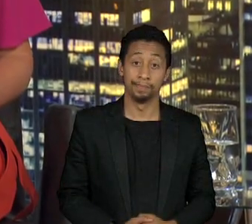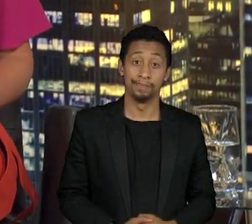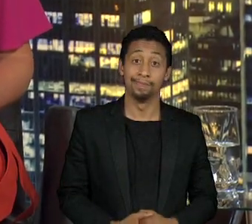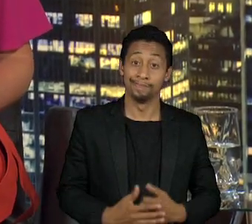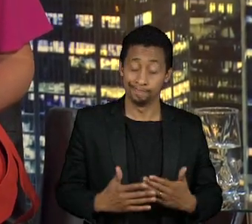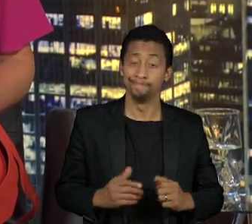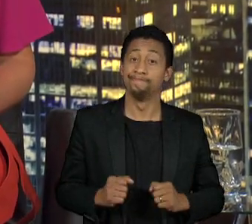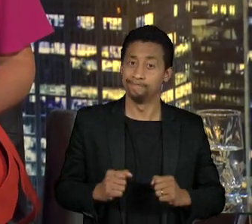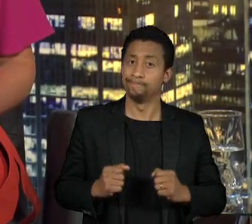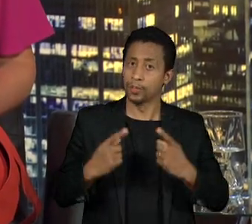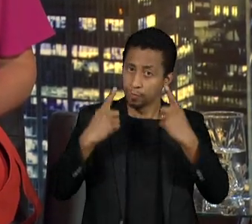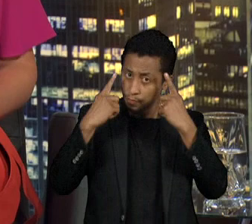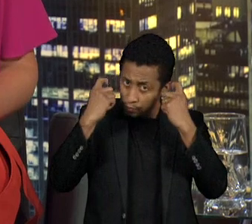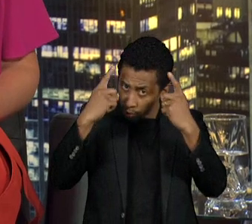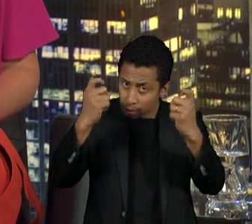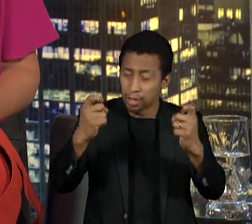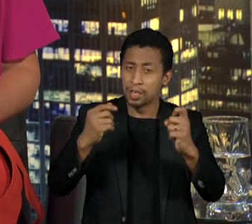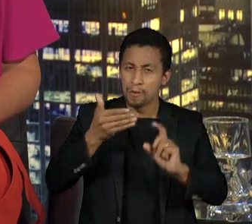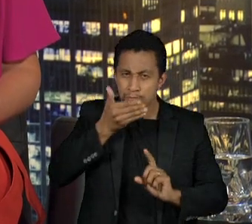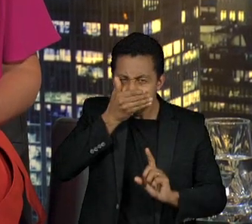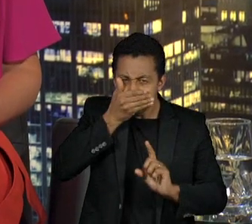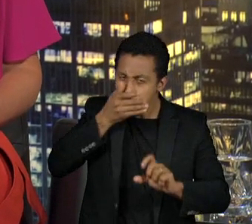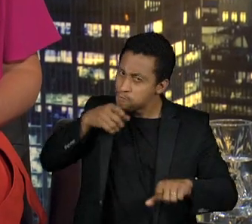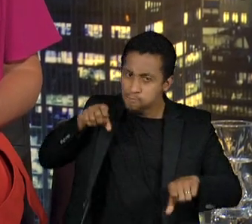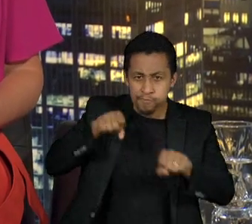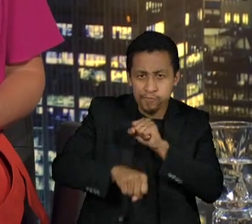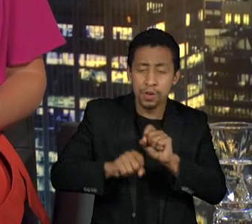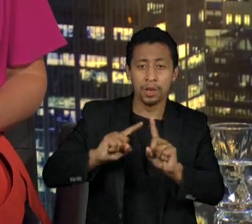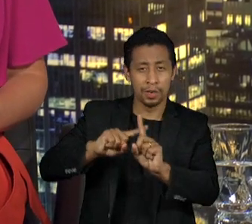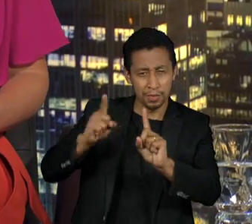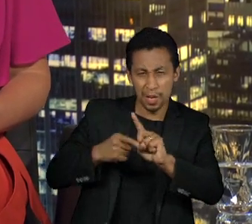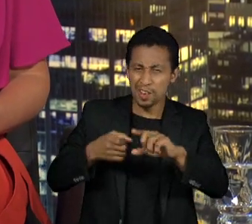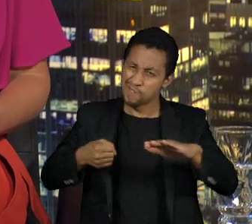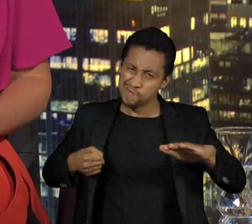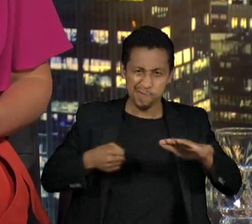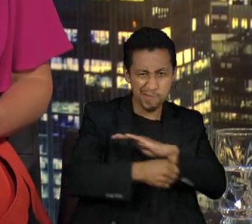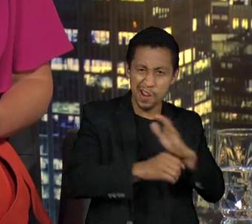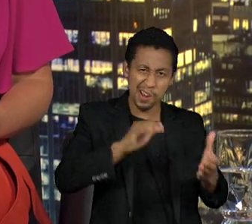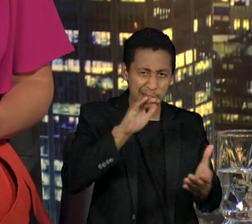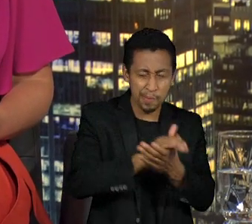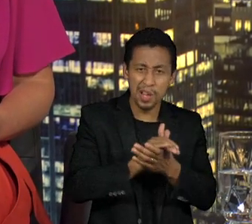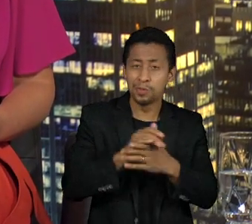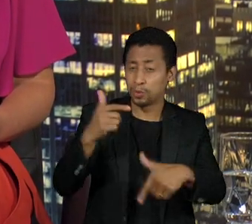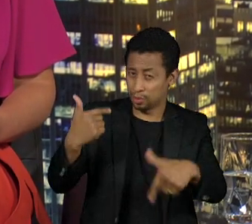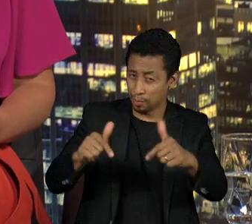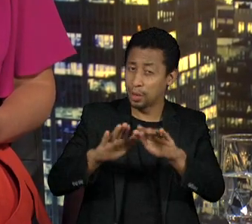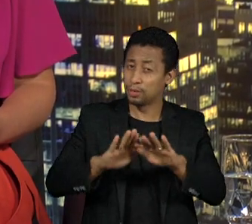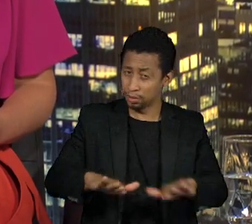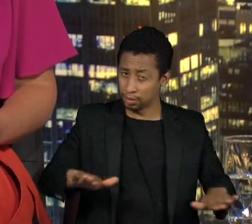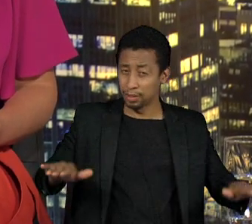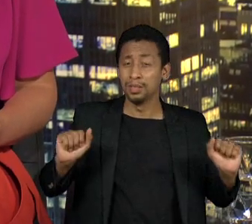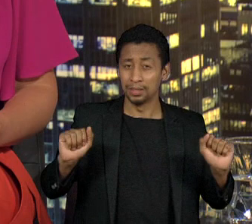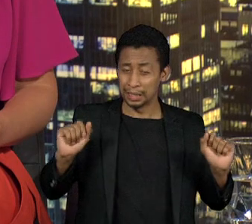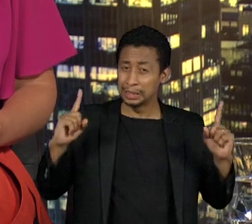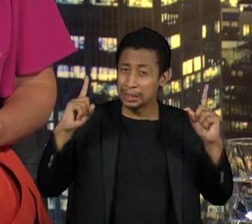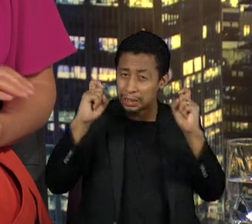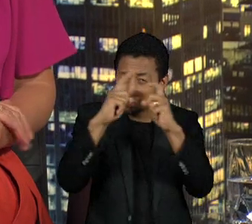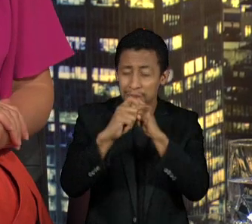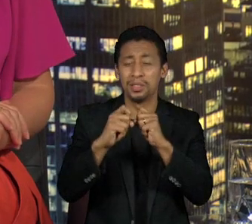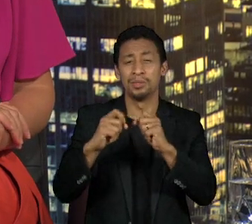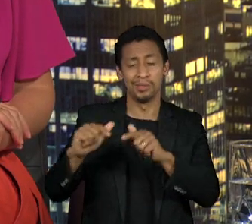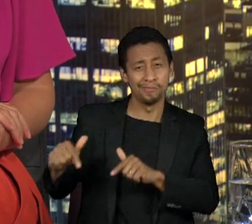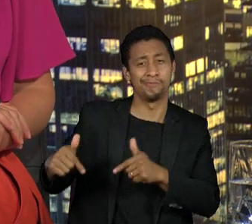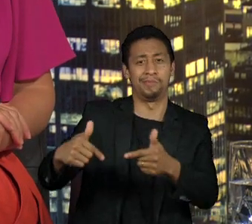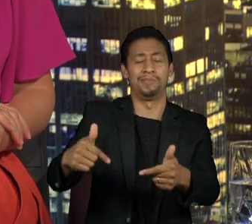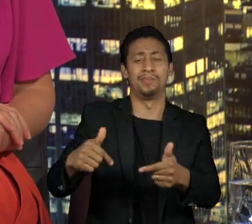Violência sexual, gravidez, casamento forçado, trabalho infantil. Ser menina é enfrentar essas situações em muitos países. Elas